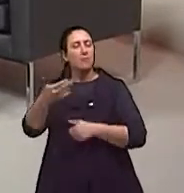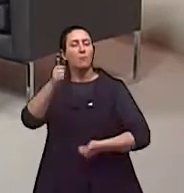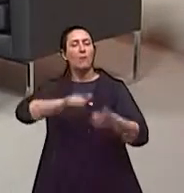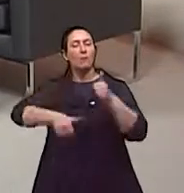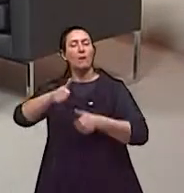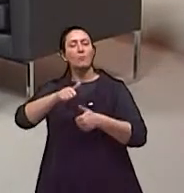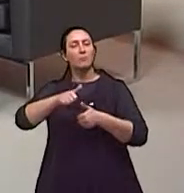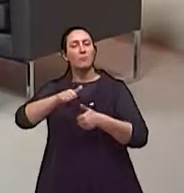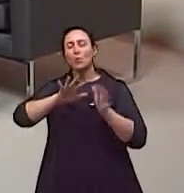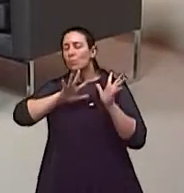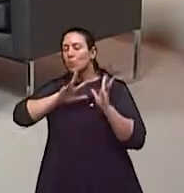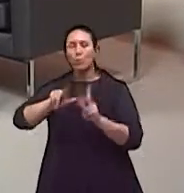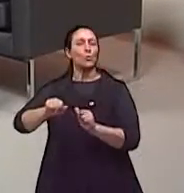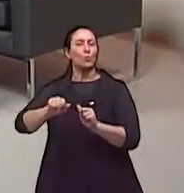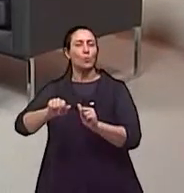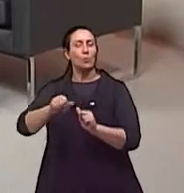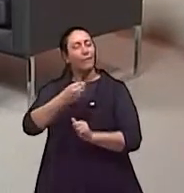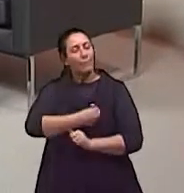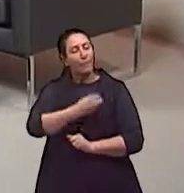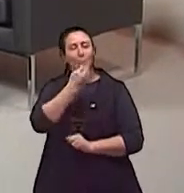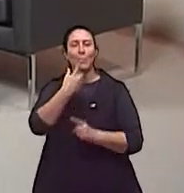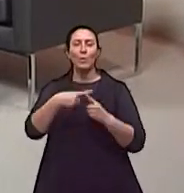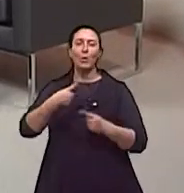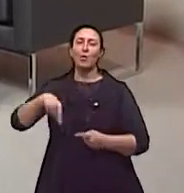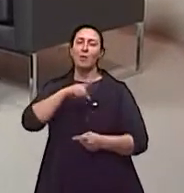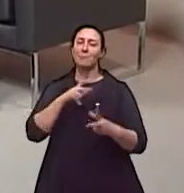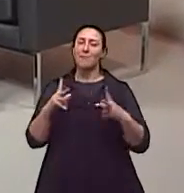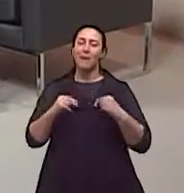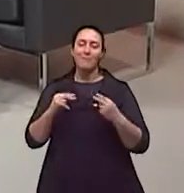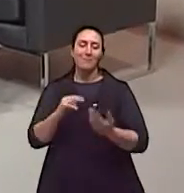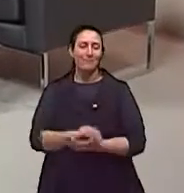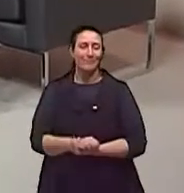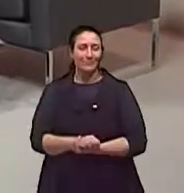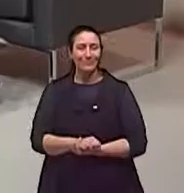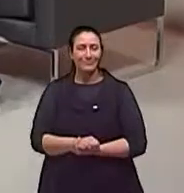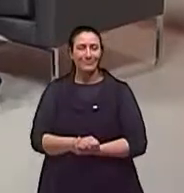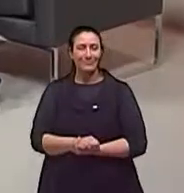qualidade em todas as áreas viva bem a gente